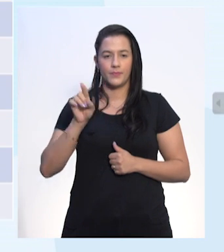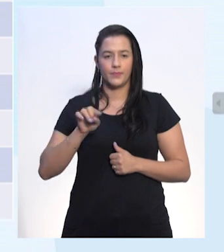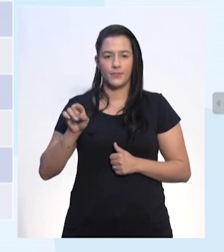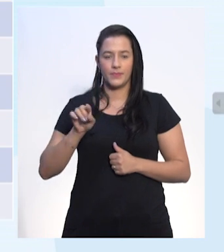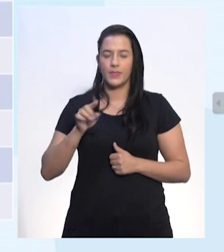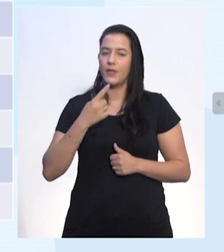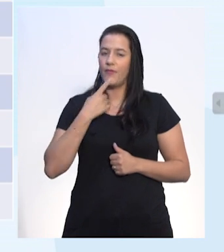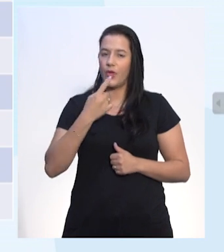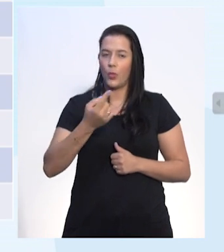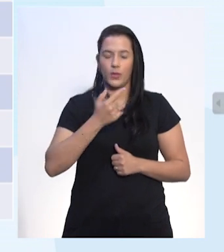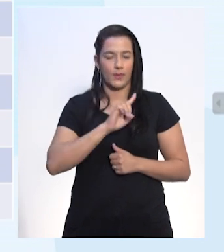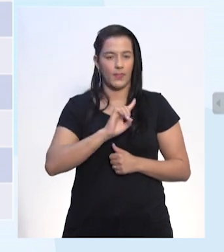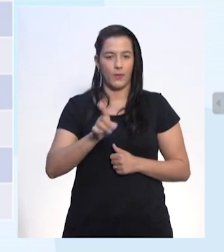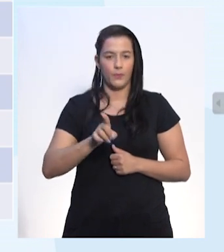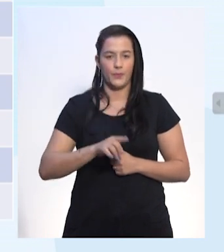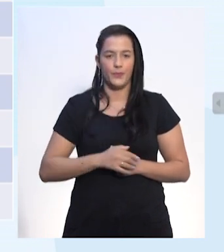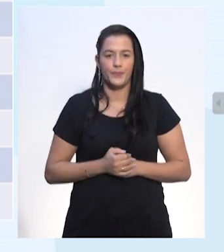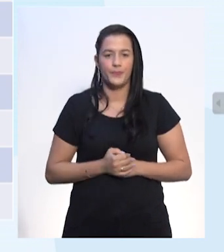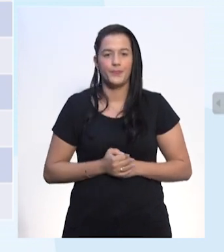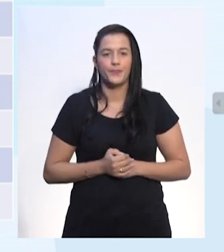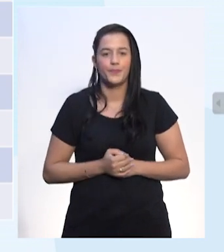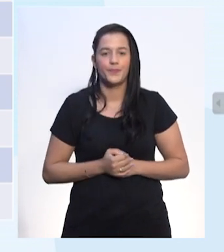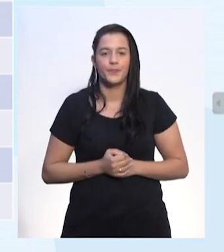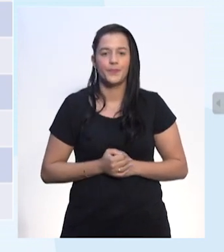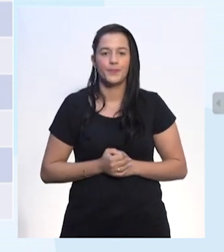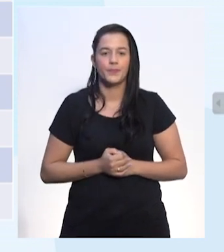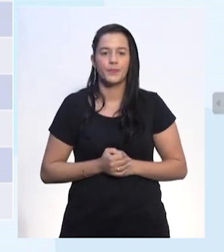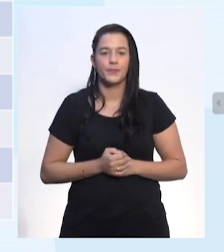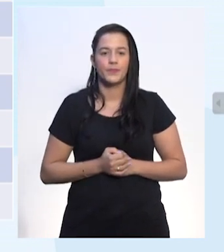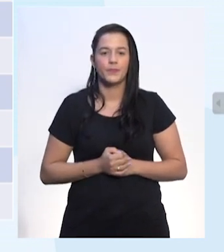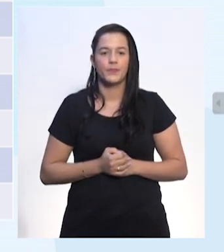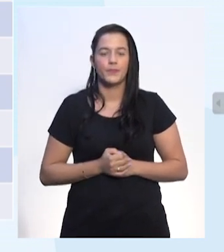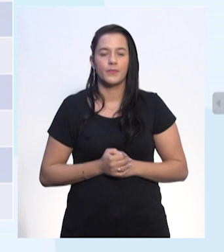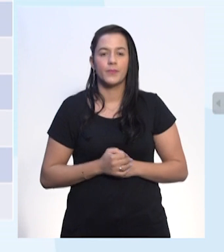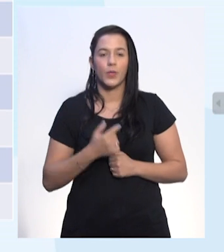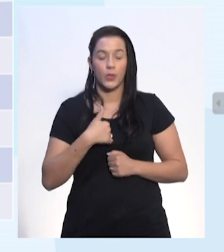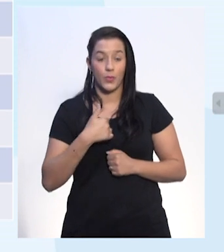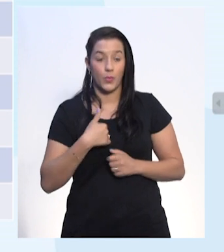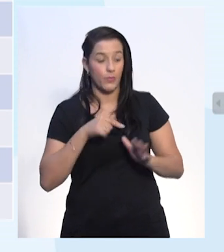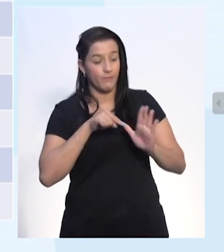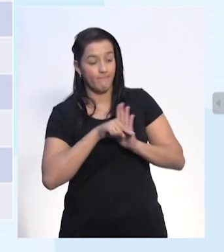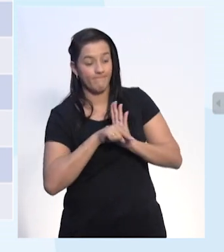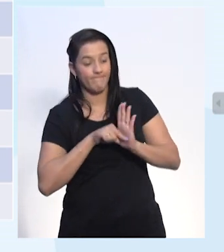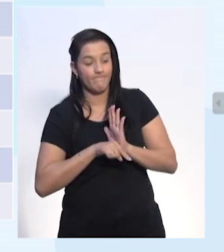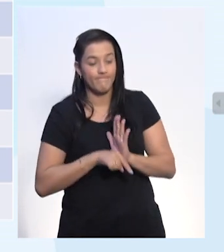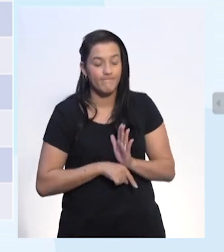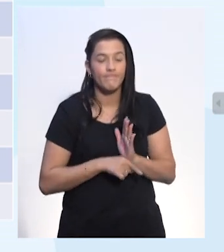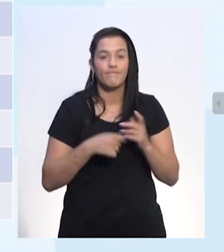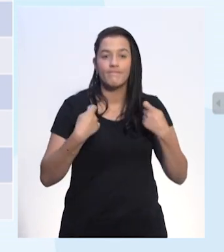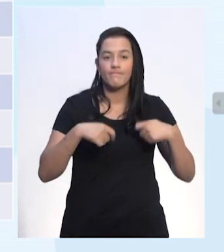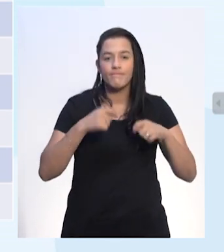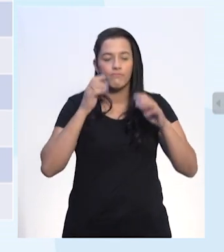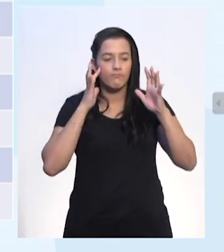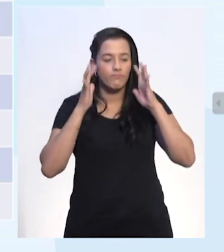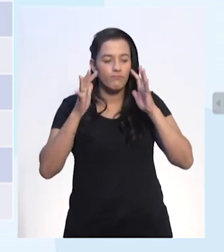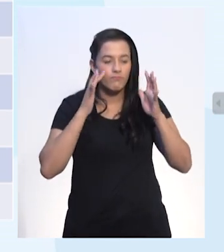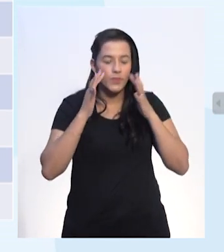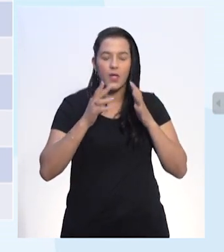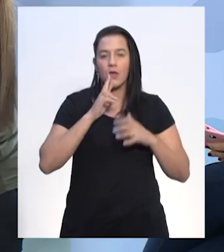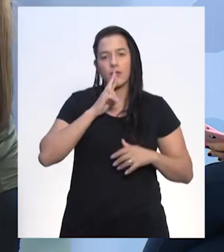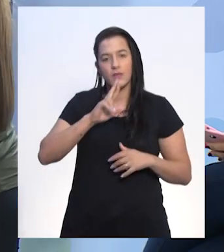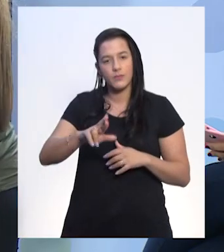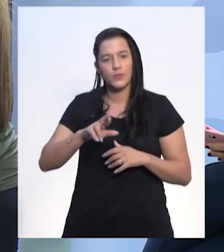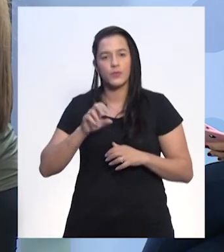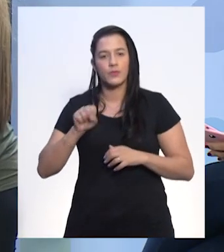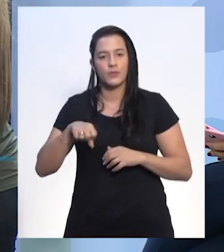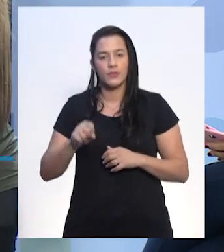Ok, a Beatriz, não. Quando fazemos uma pesquisa, temos que pensar nessas respostas? Sim,